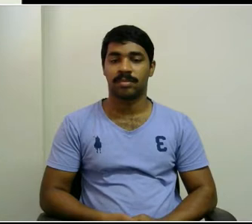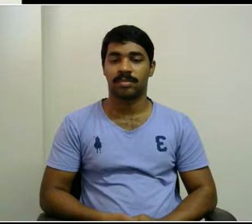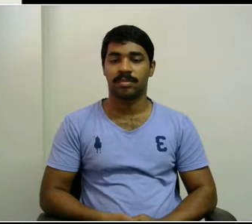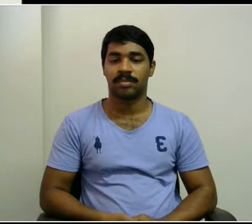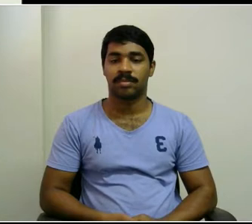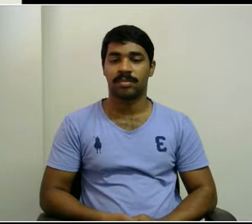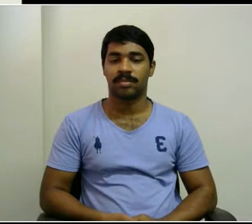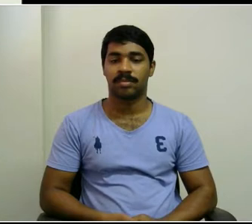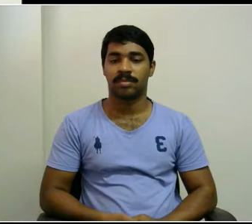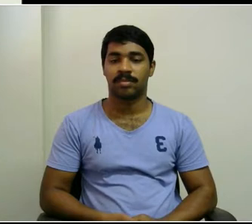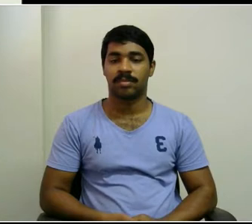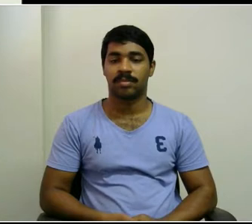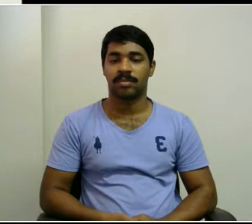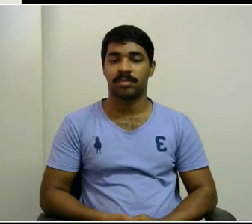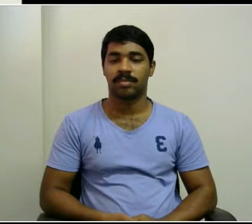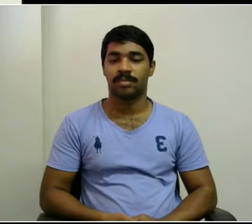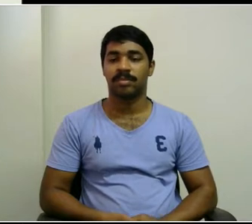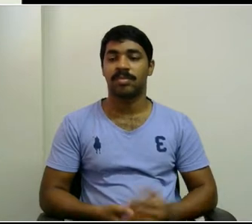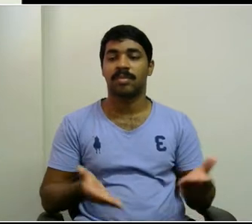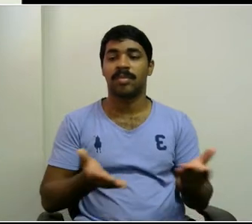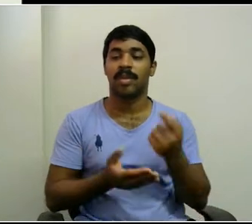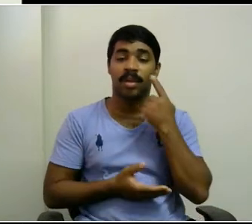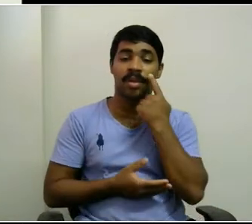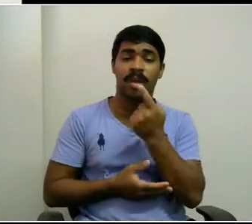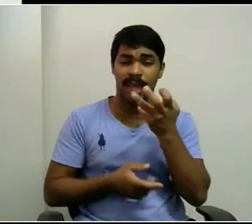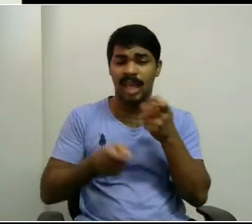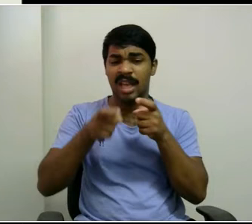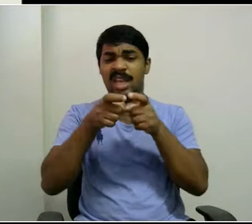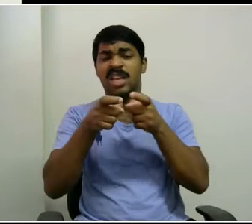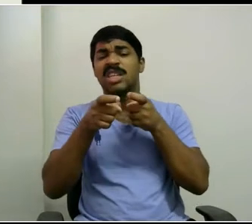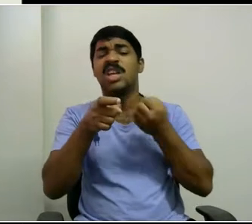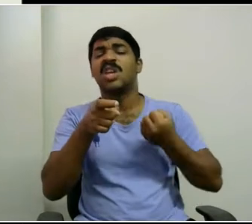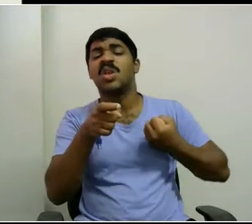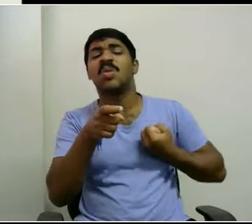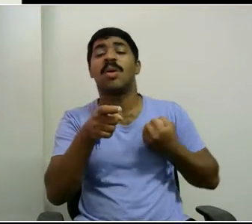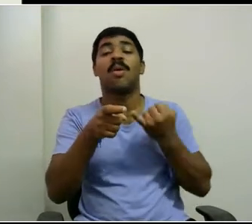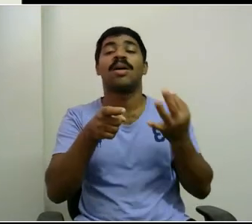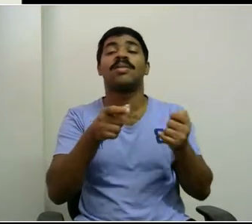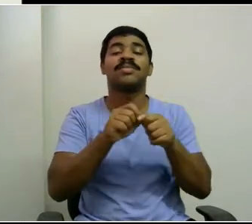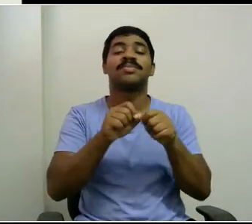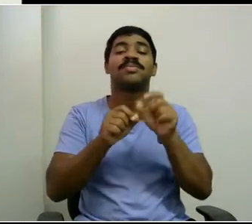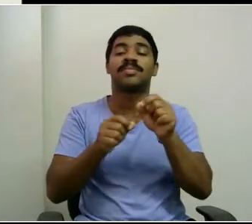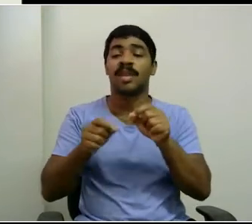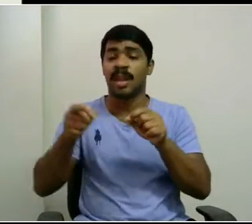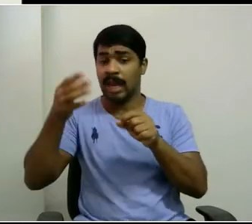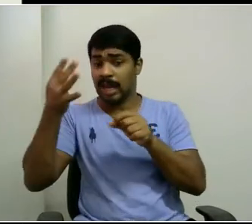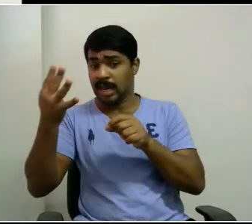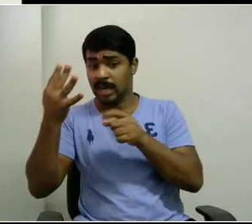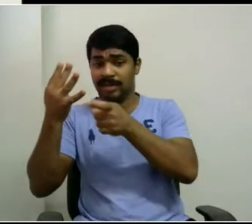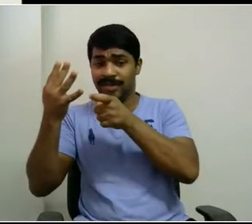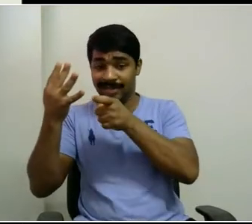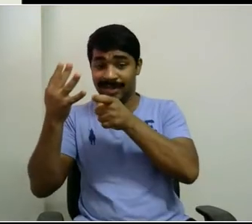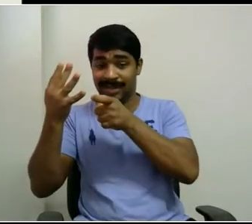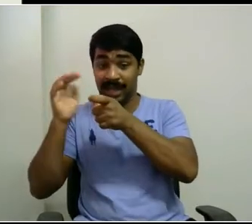Como eu quero saber o valor do x, ó, x ele é maior ou igual a menos 13 dividido para 4. Esse 4 aqui ele